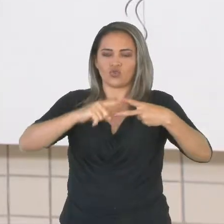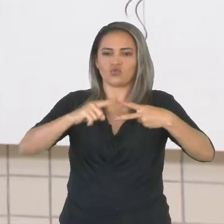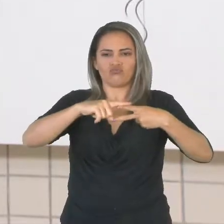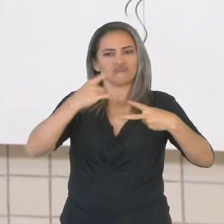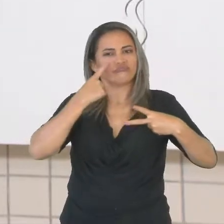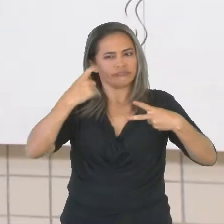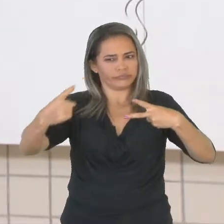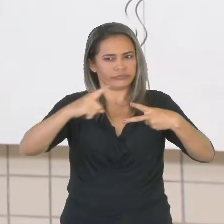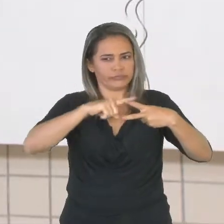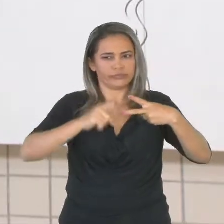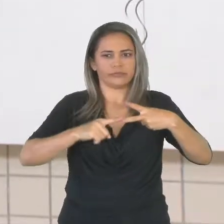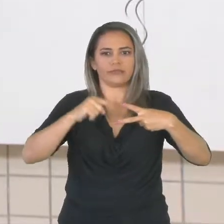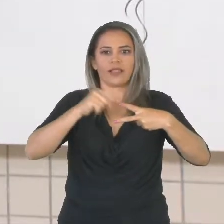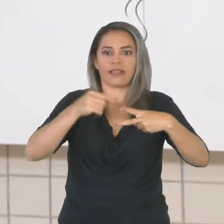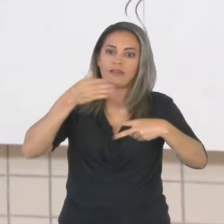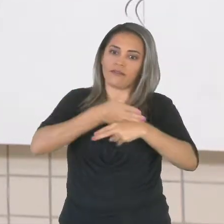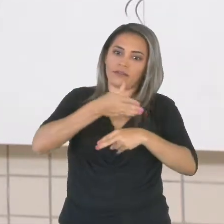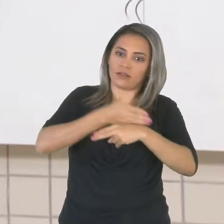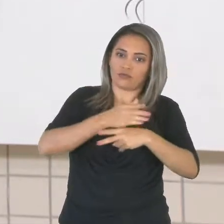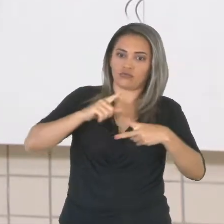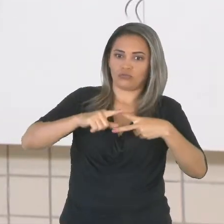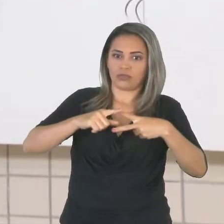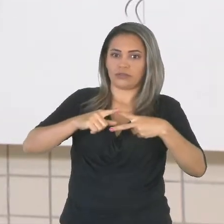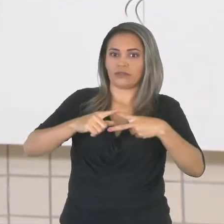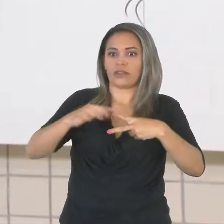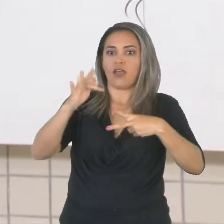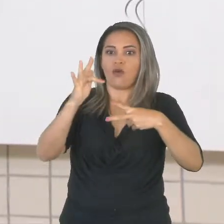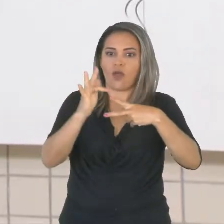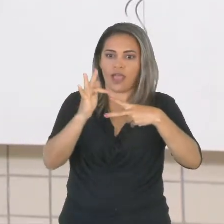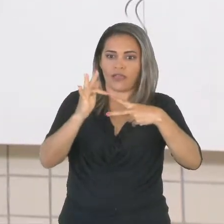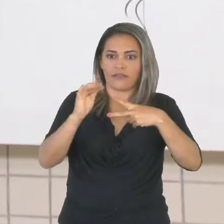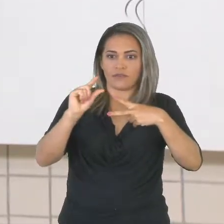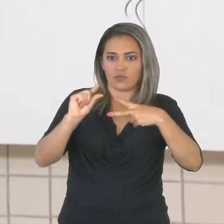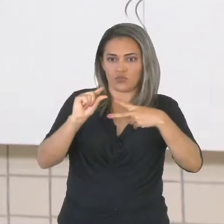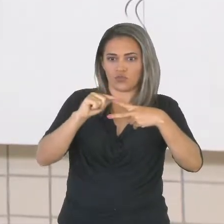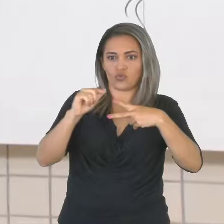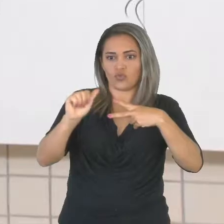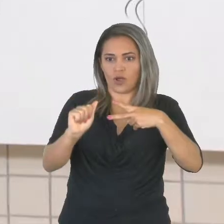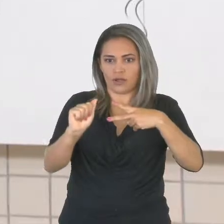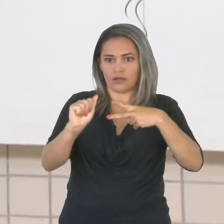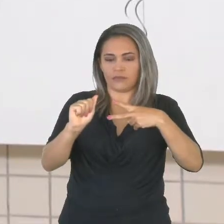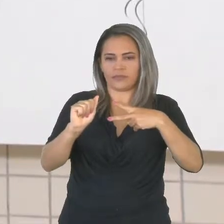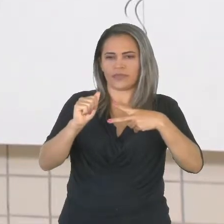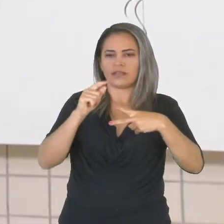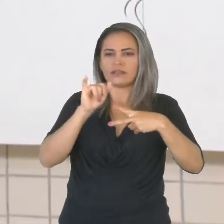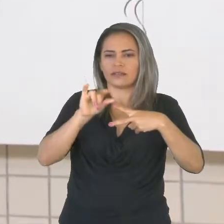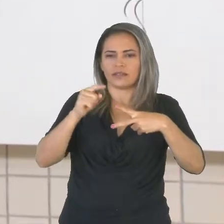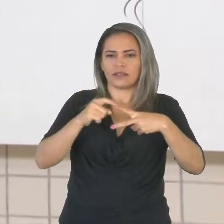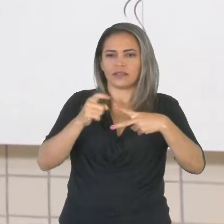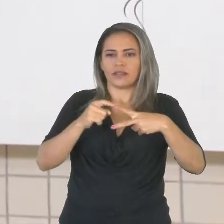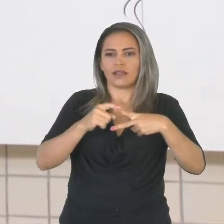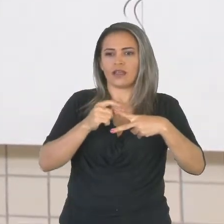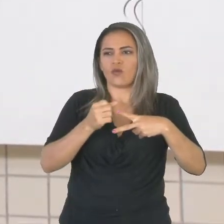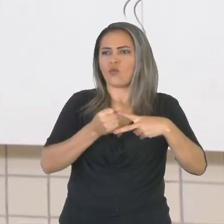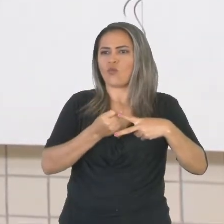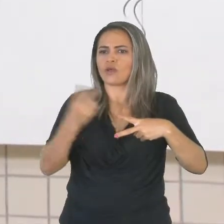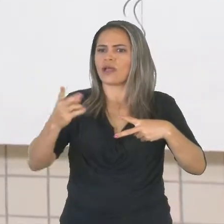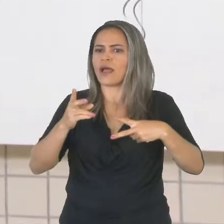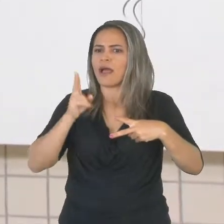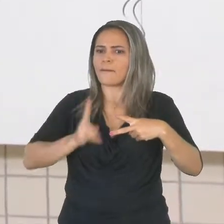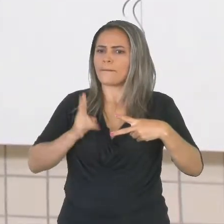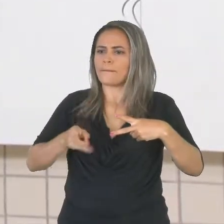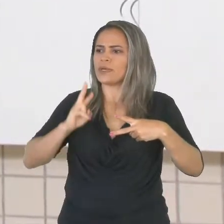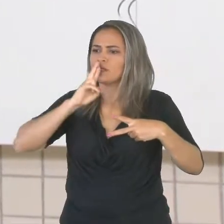interessantes. Frequência absoluta, que eu represento pelo F minúsculo e o A, é quantas vezes uma mesma resposta foi